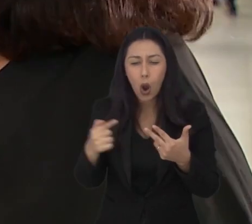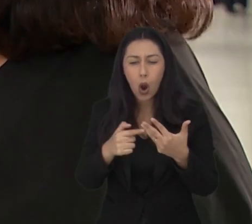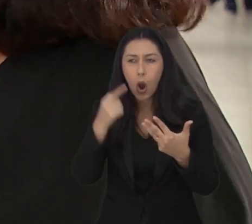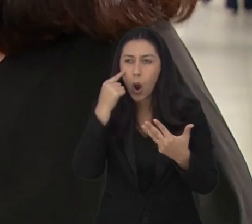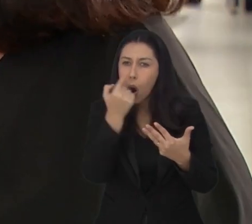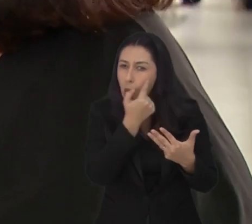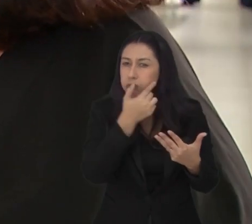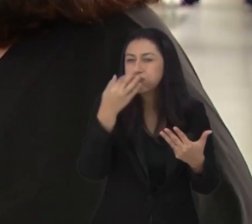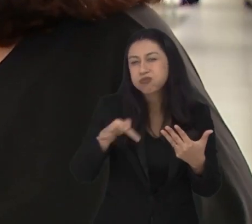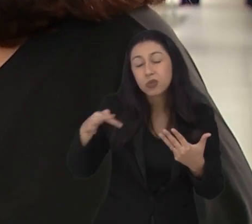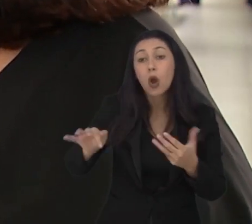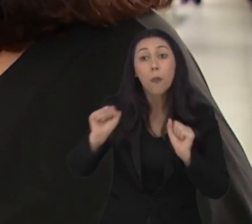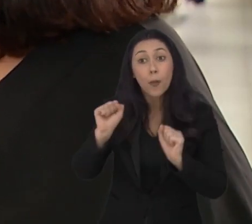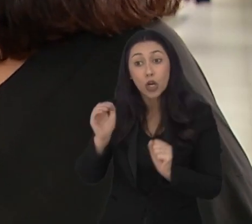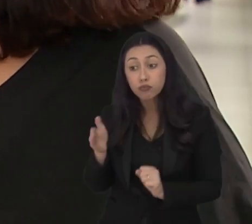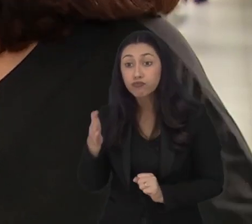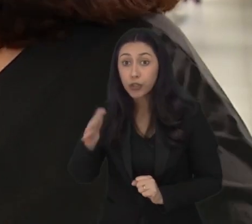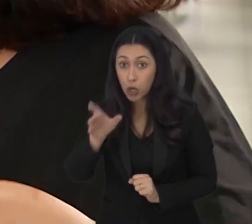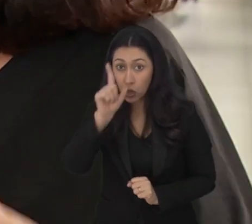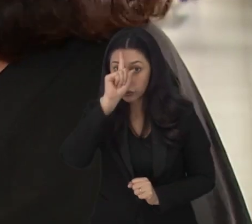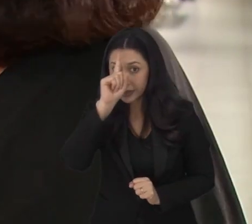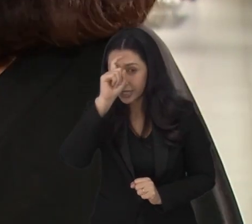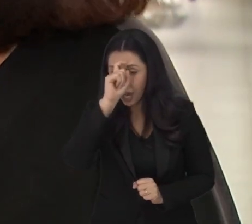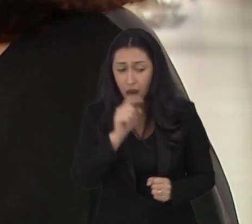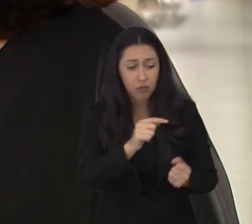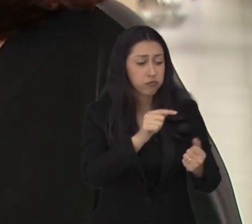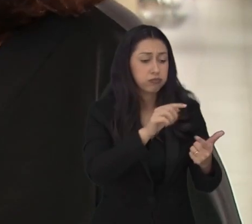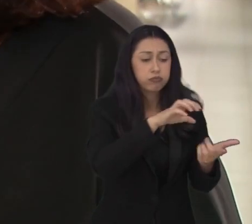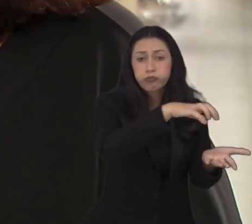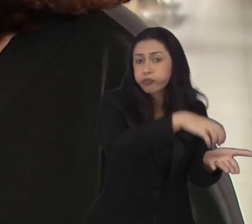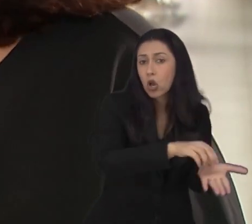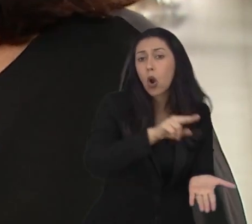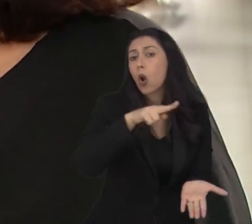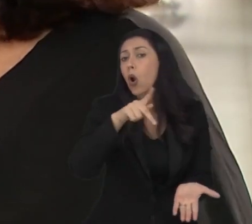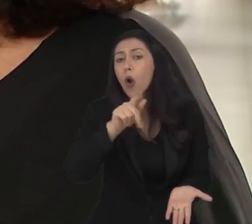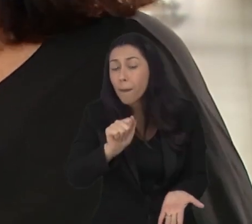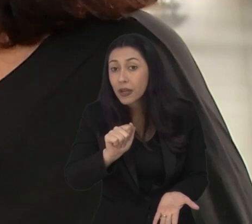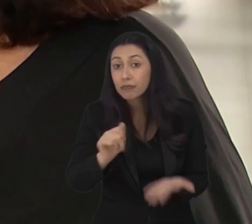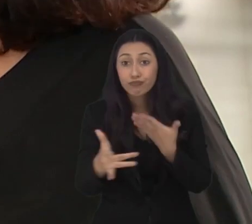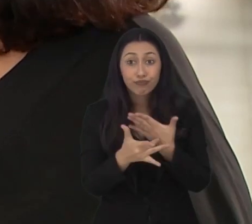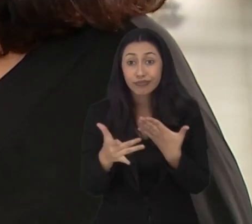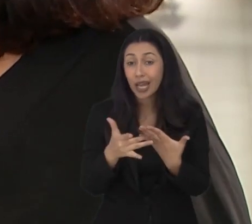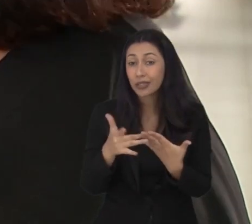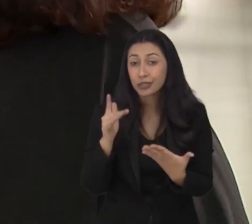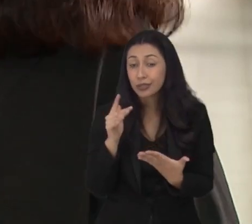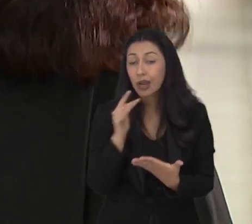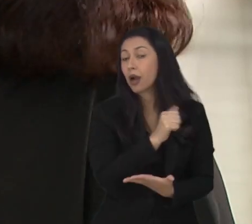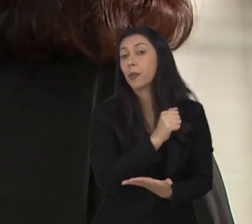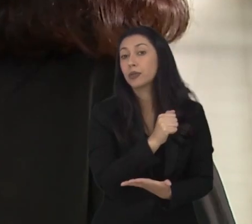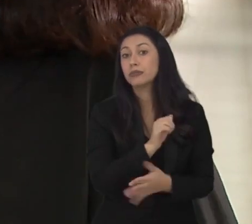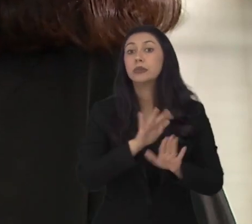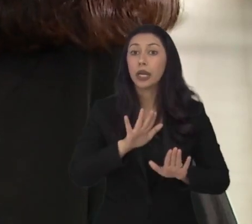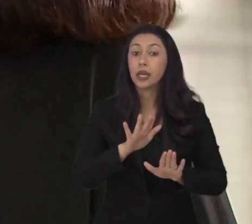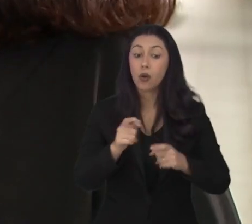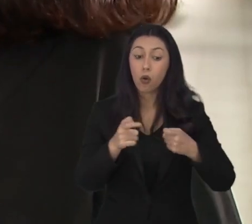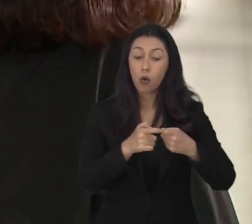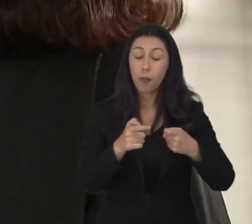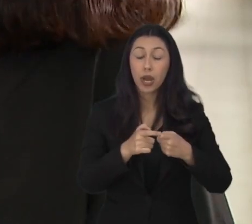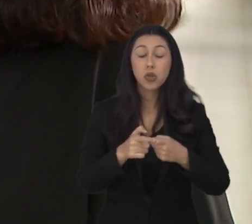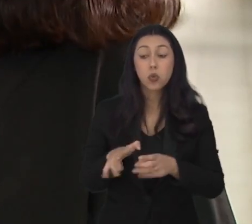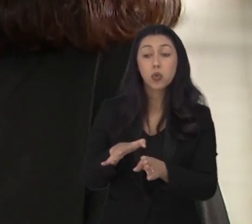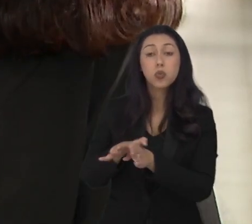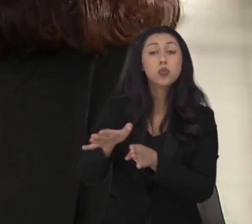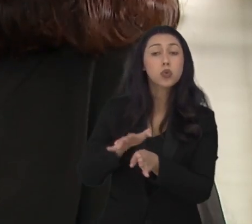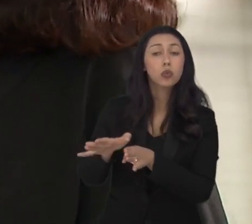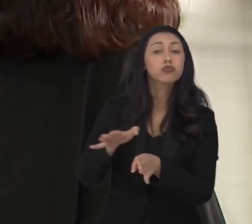corpo, ela vai até uma unidade básica de saúde, ou uma UPA, ou um hospital, nos dengários que a gente tem hoje, e faz o teste rápido e